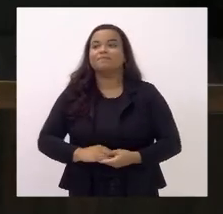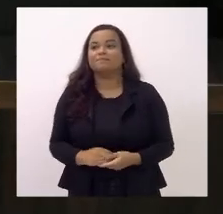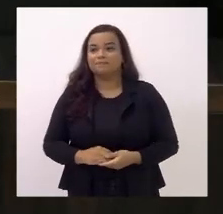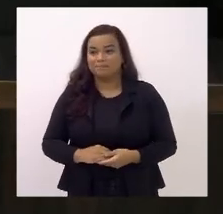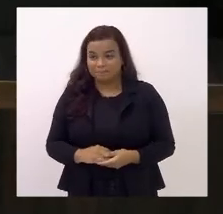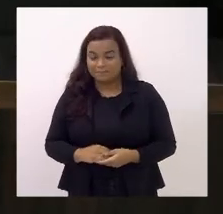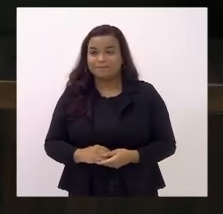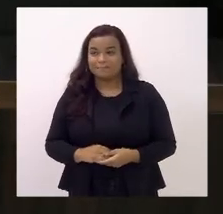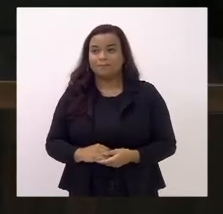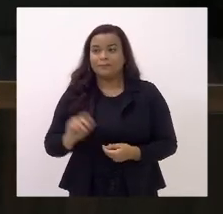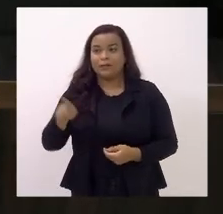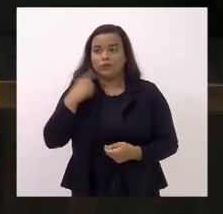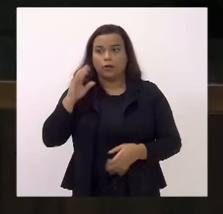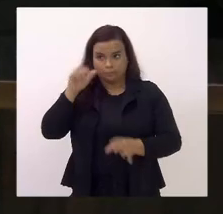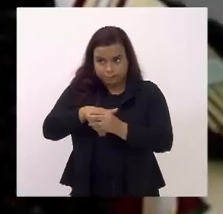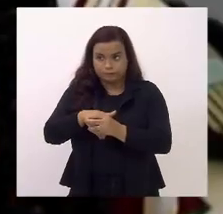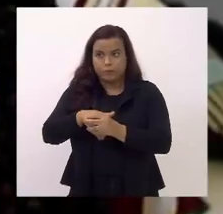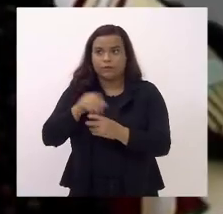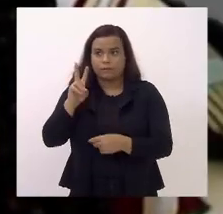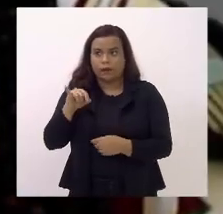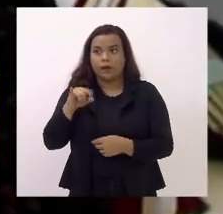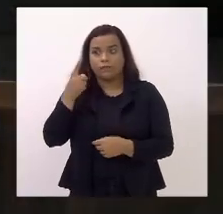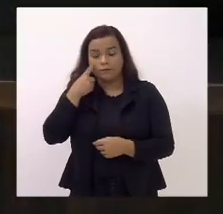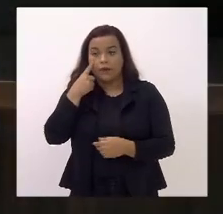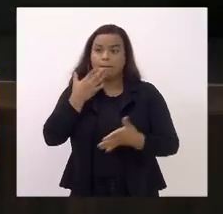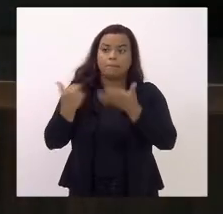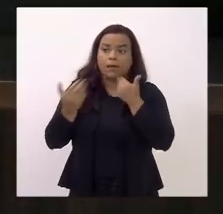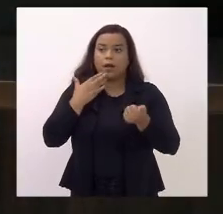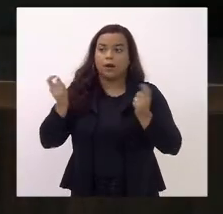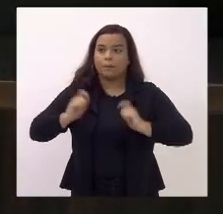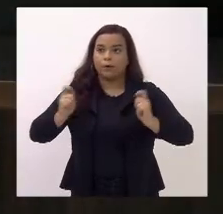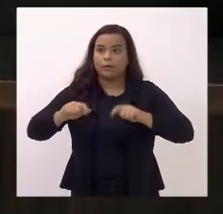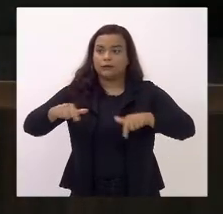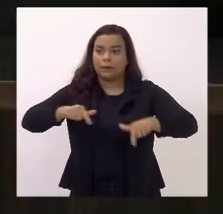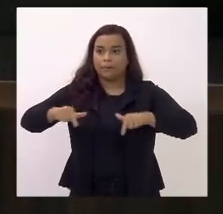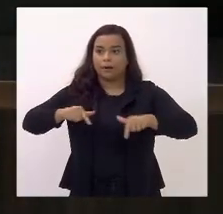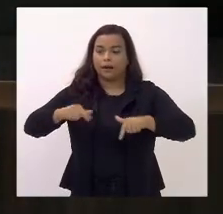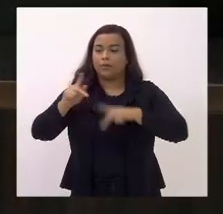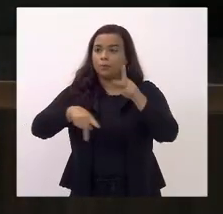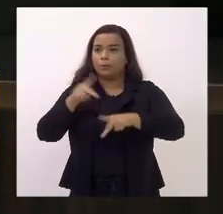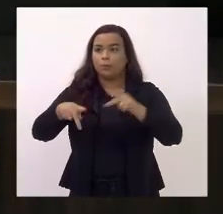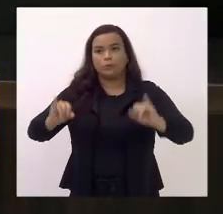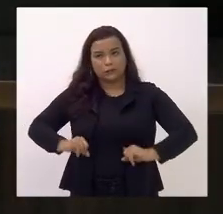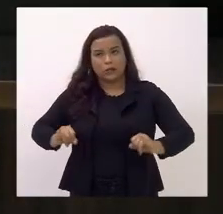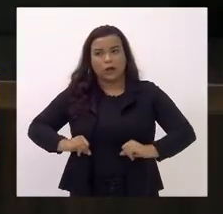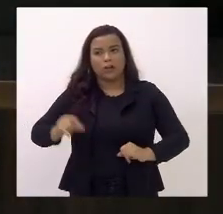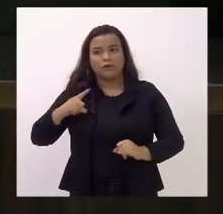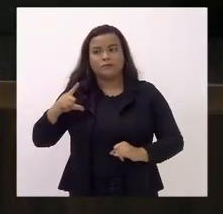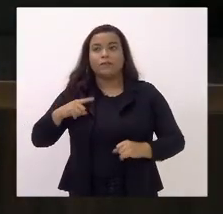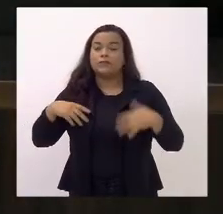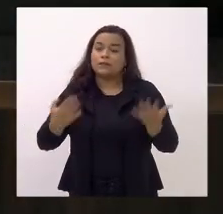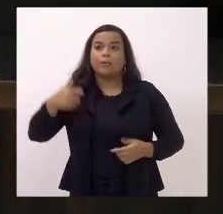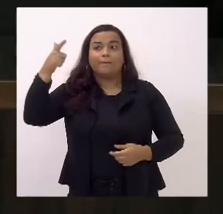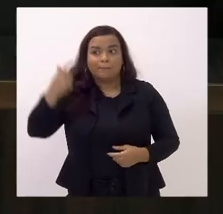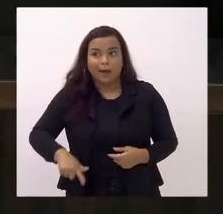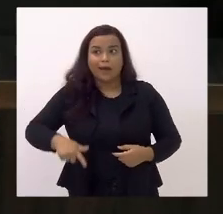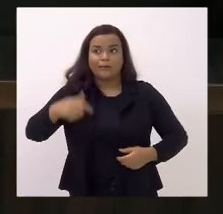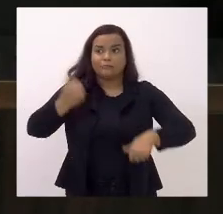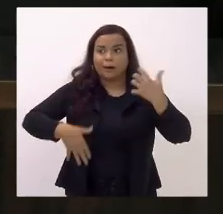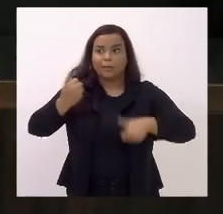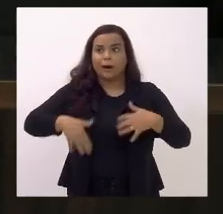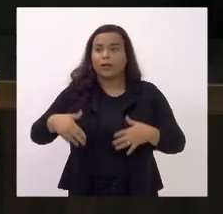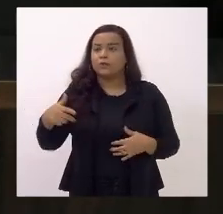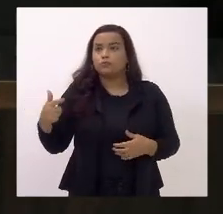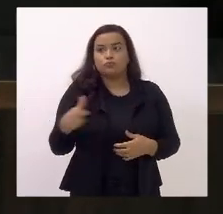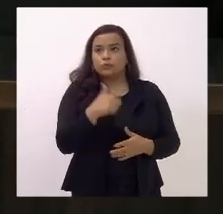possa estar votando aí, melhorando as condições de trabalho do nosso povo tão sofrido. Nada mais, não